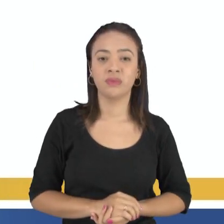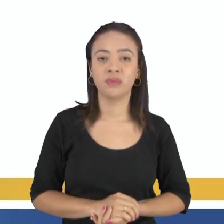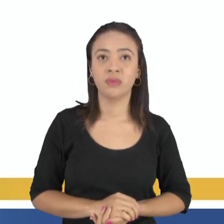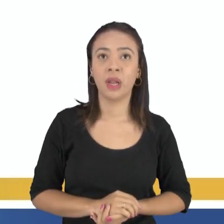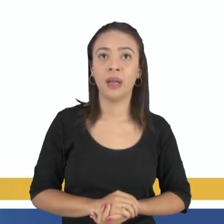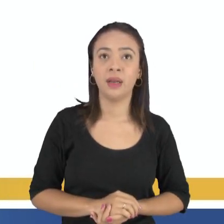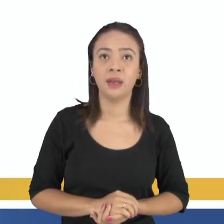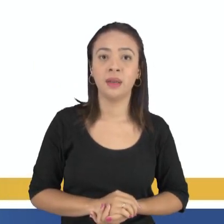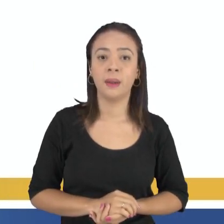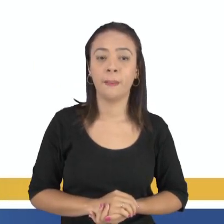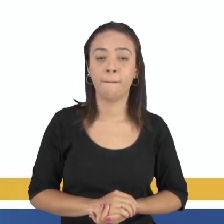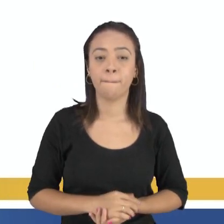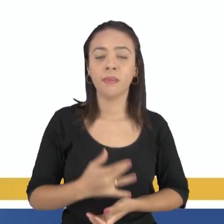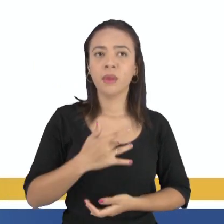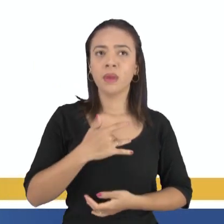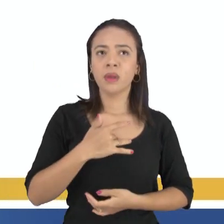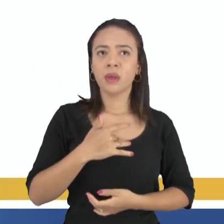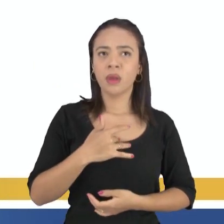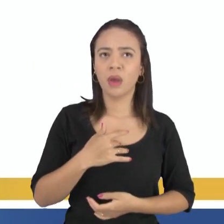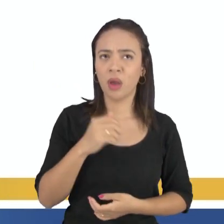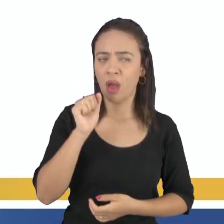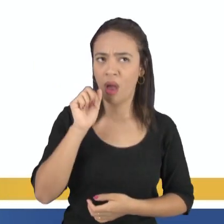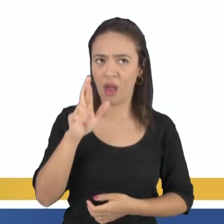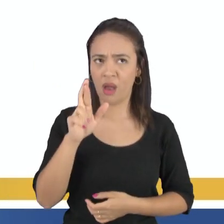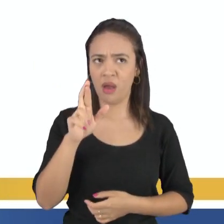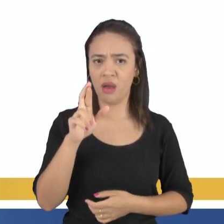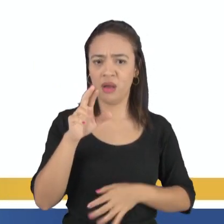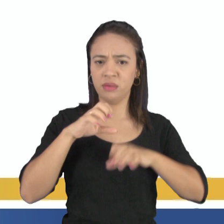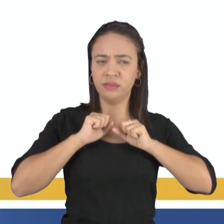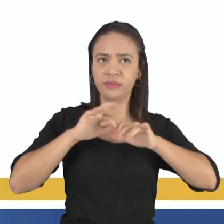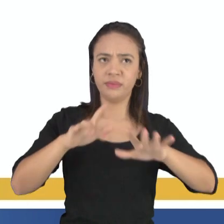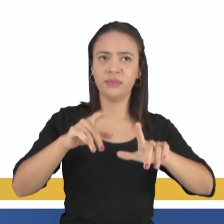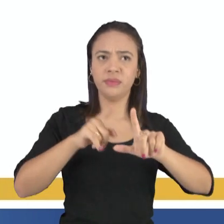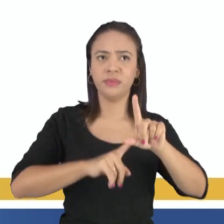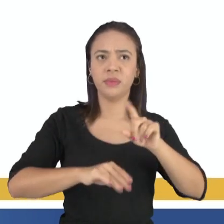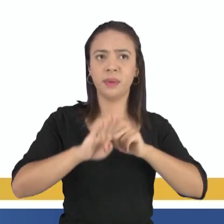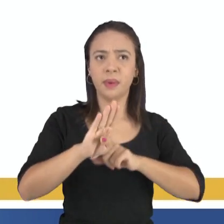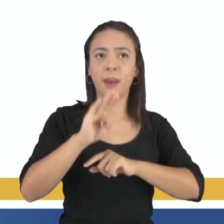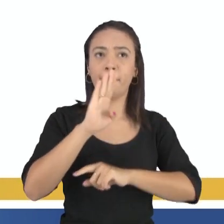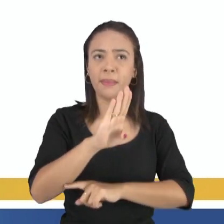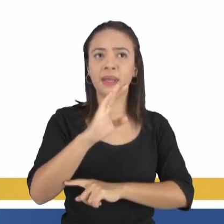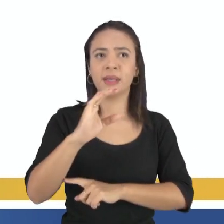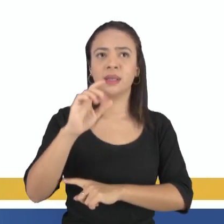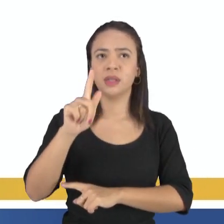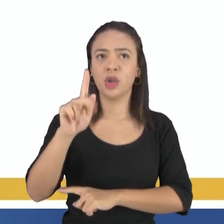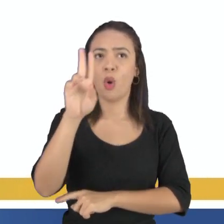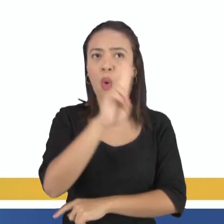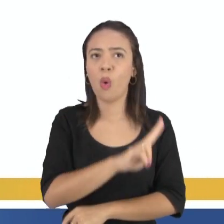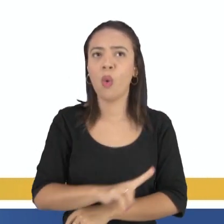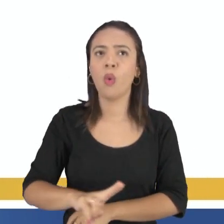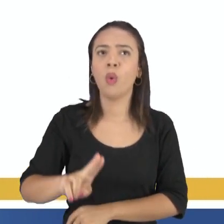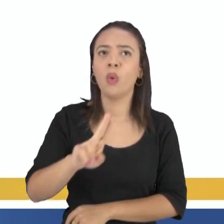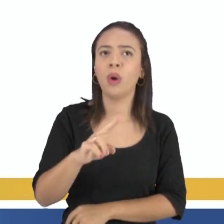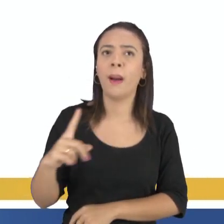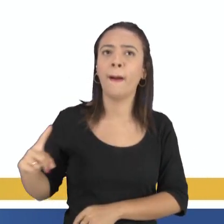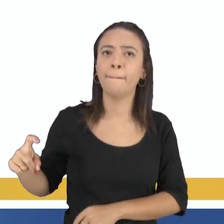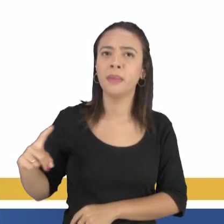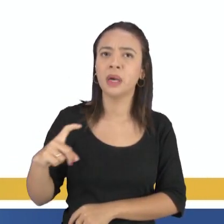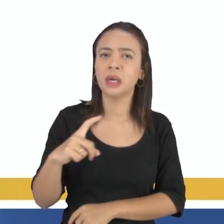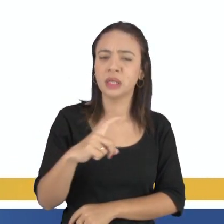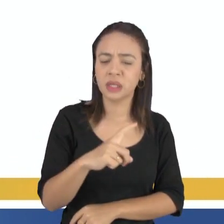tuberculose transmitida pelo ar. B. A BCG é feita utilizando-se a bactéria Mycobacterium